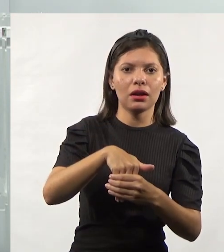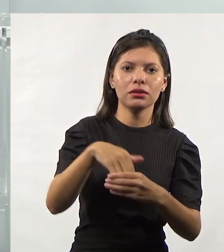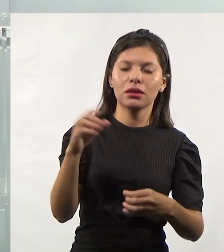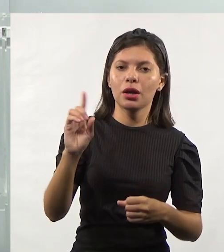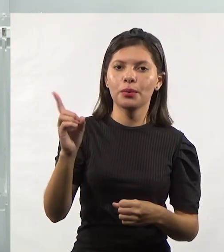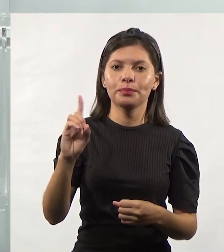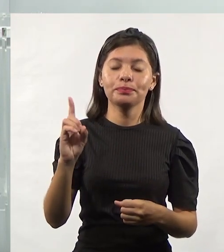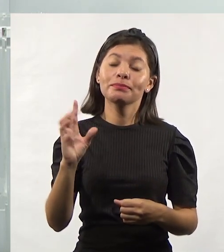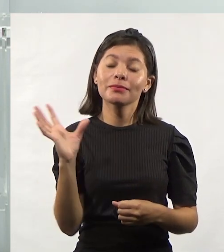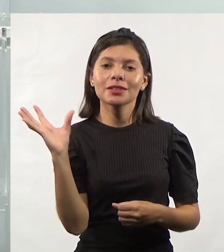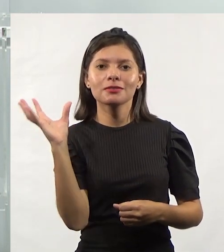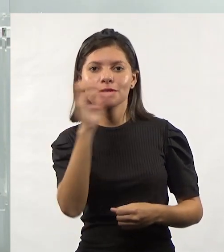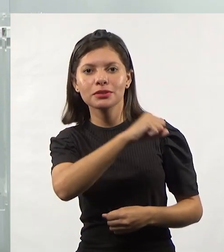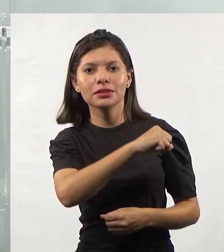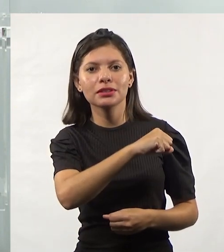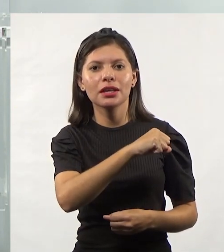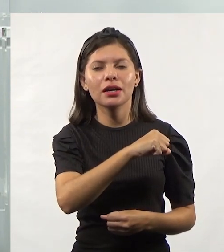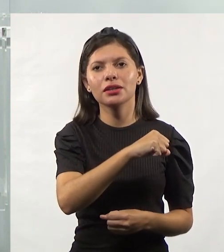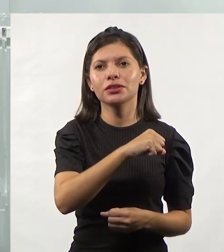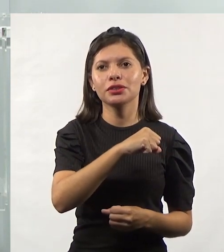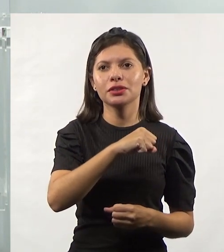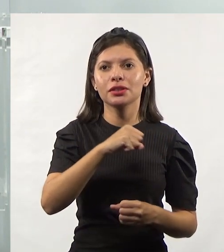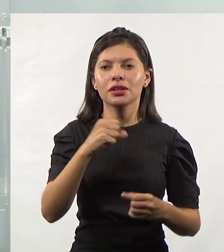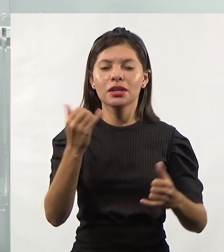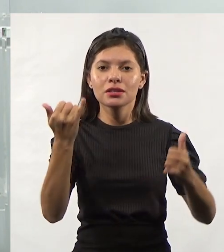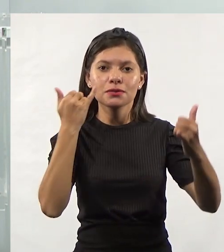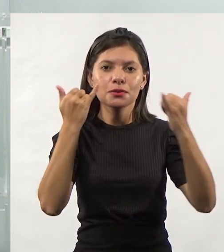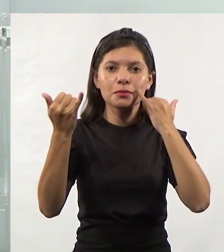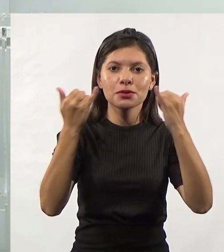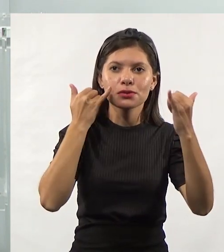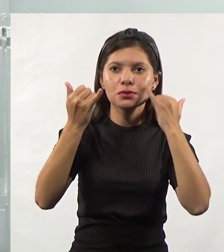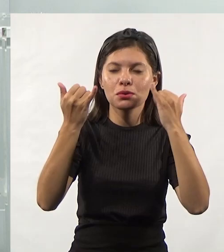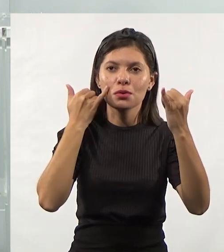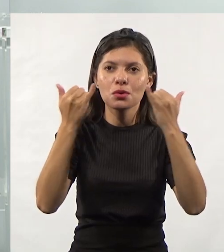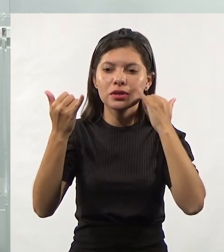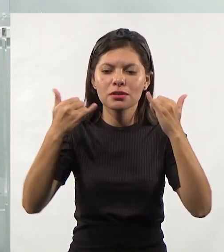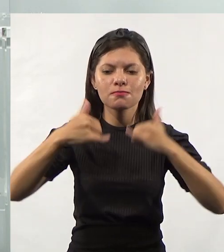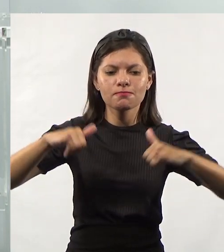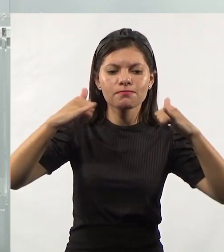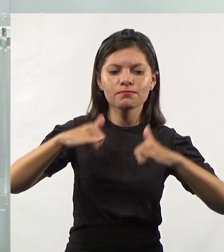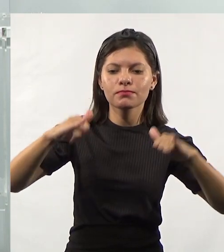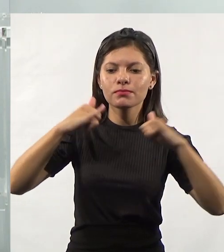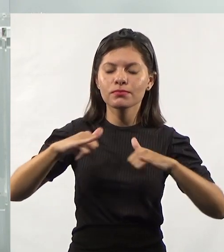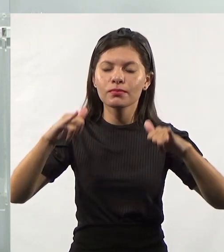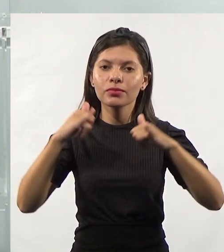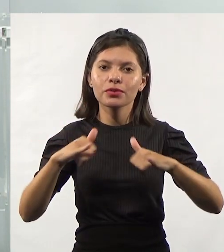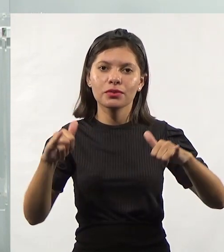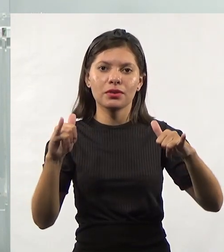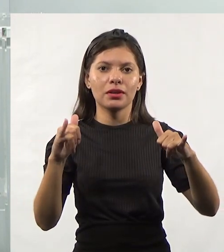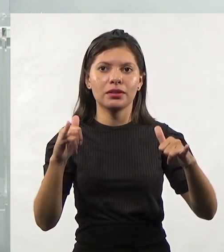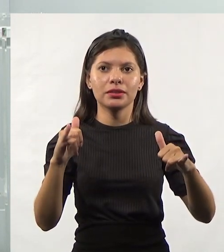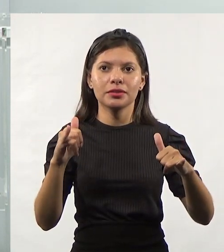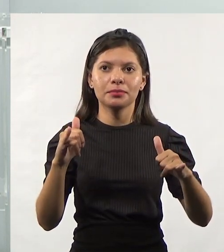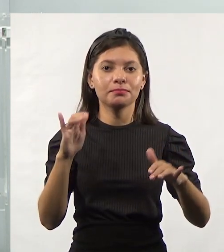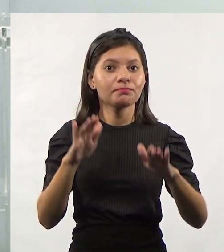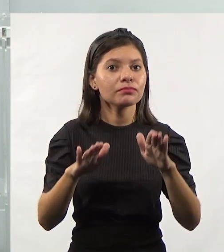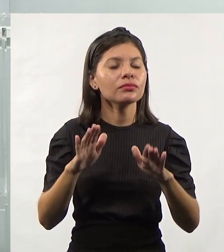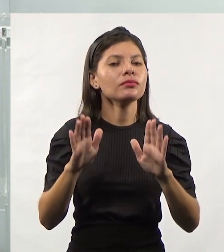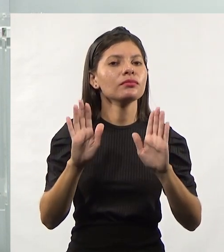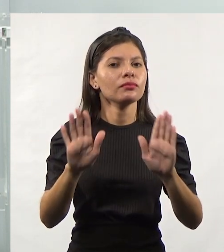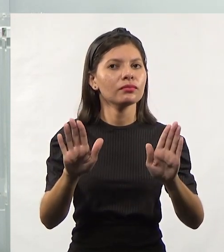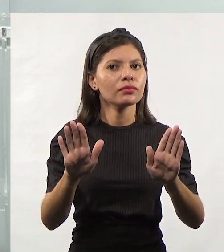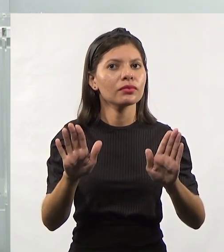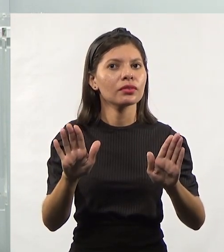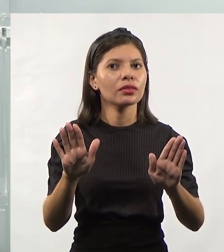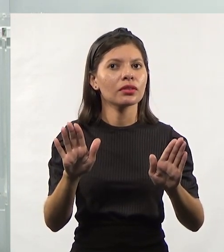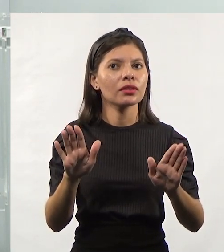votar, por exemplo, né? Graças à velocidade com que essas informações são transmitidas e são divulgadas.